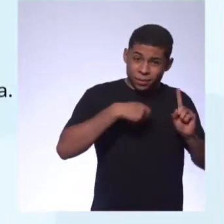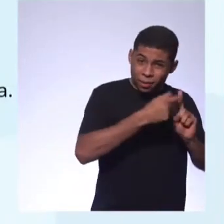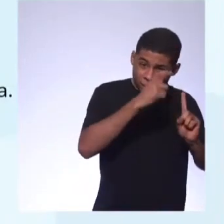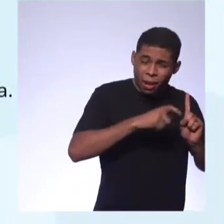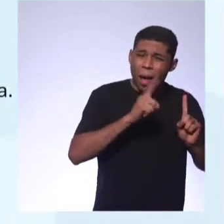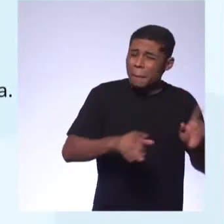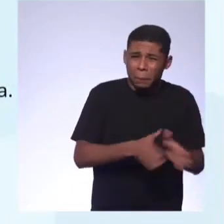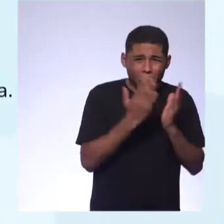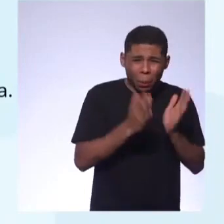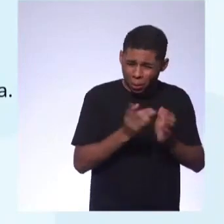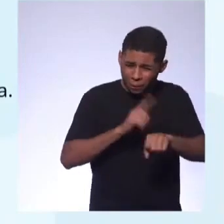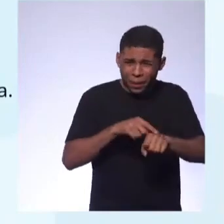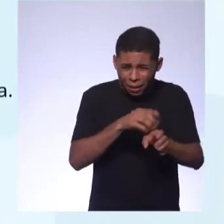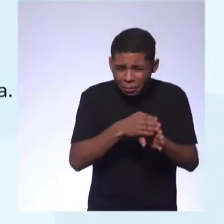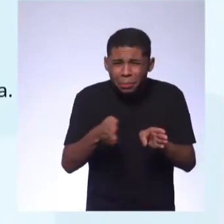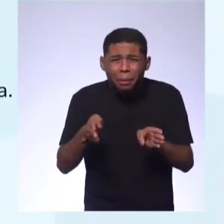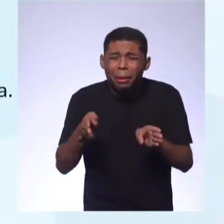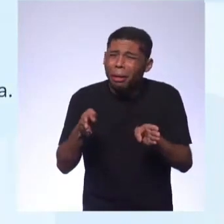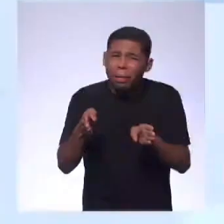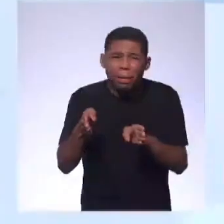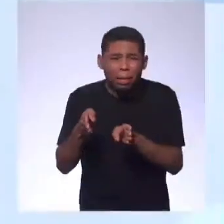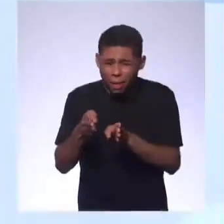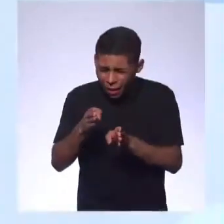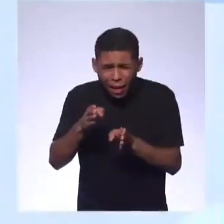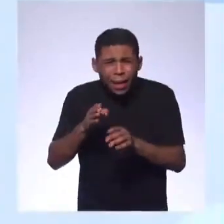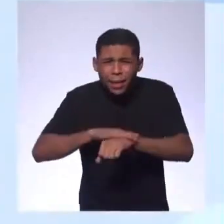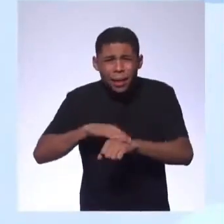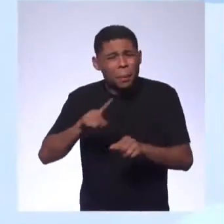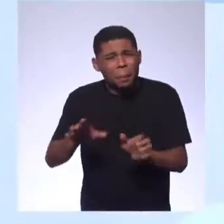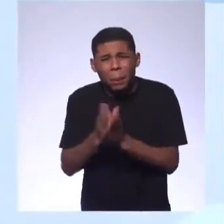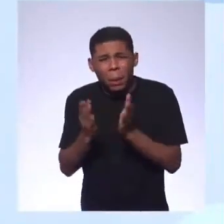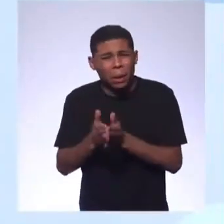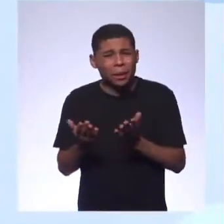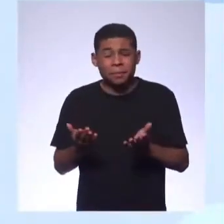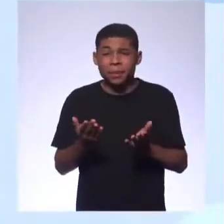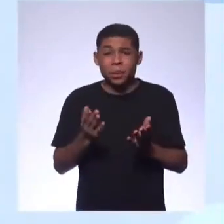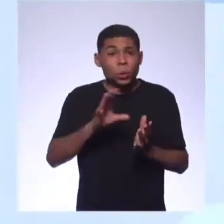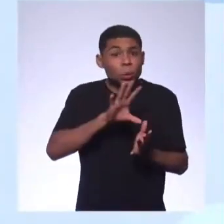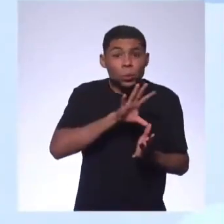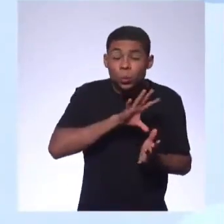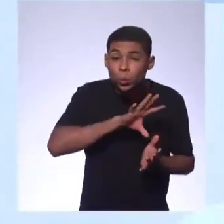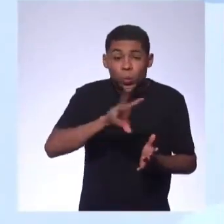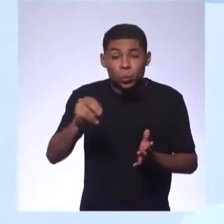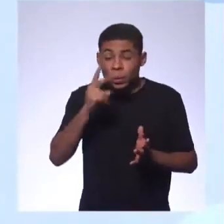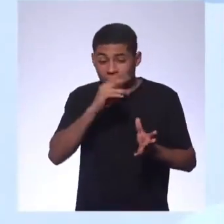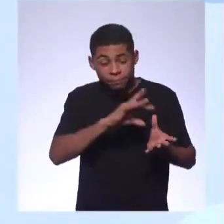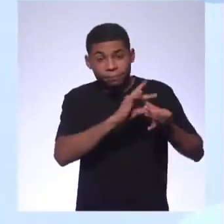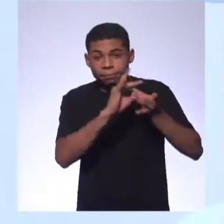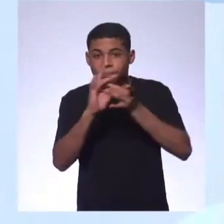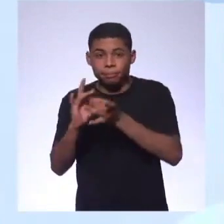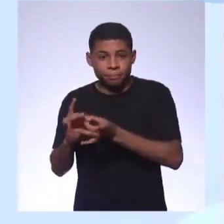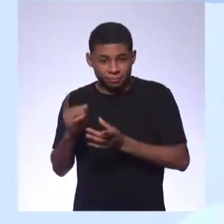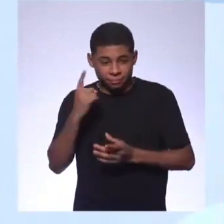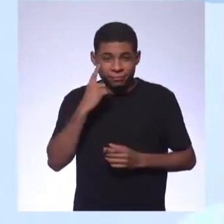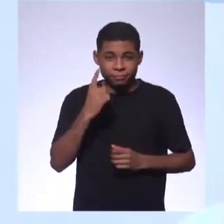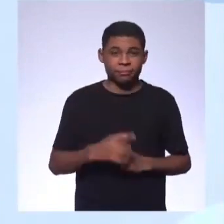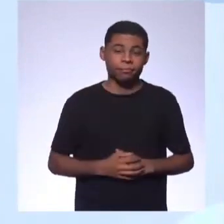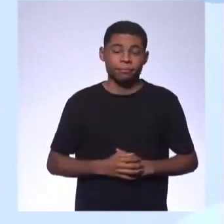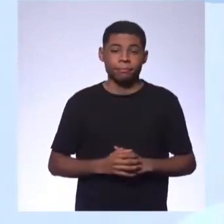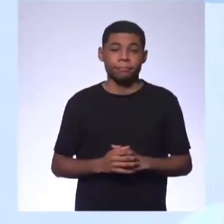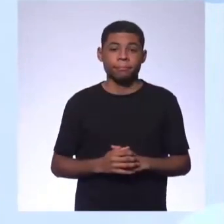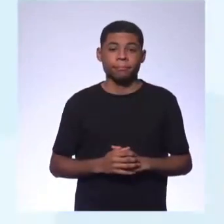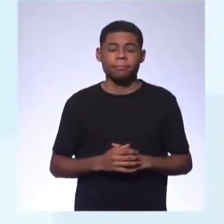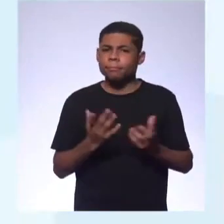não rende, né? É um tempo pobre. Então, está tudo se fundindo, tudo virando a mesma coisa. Quais são